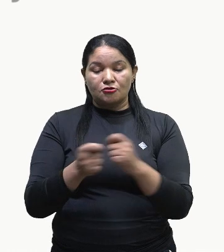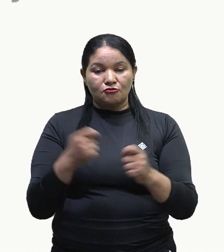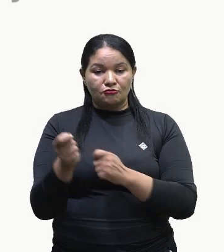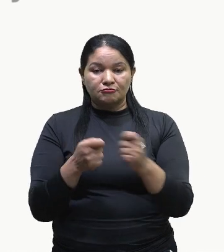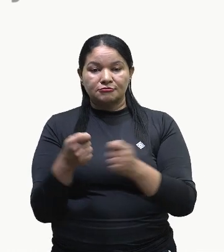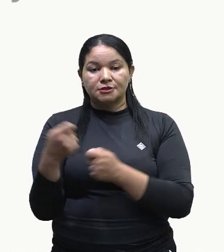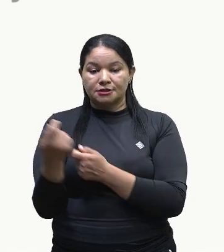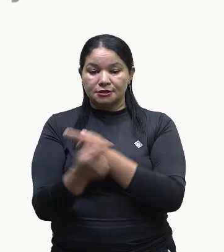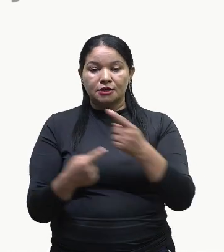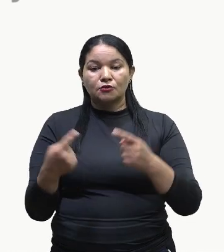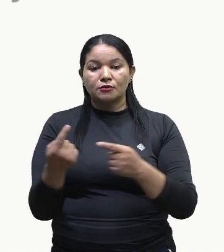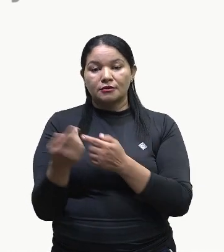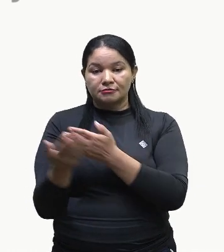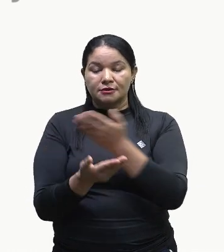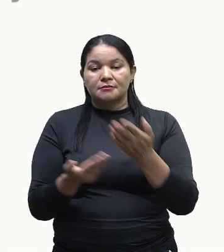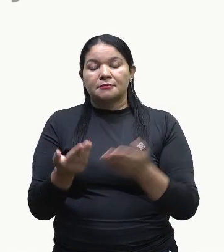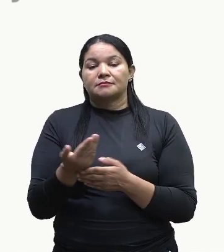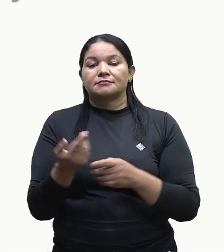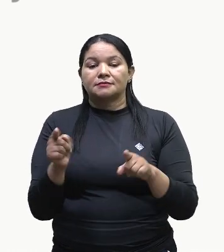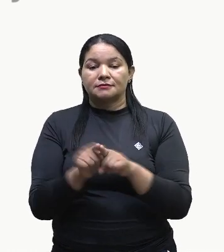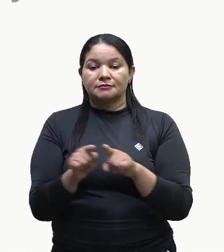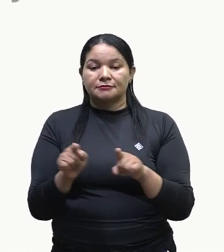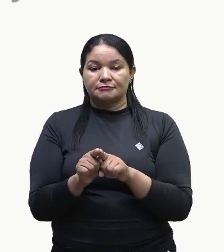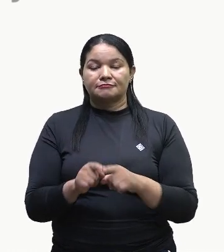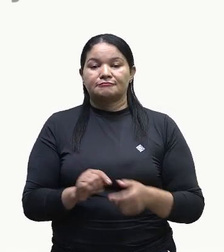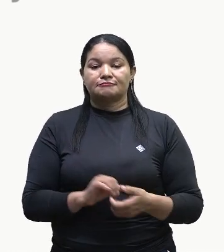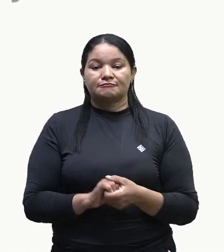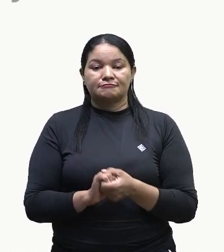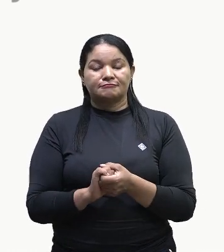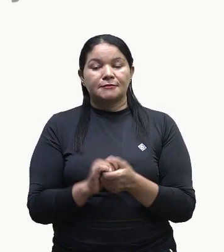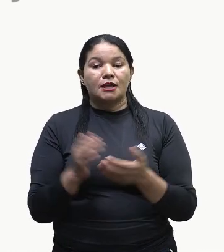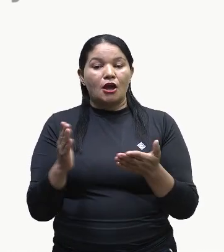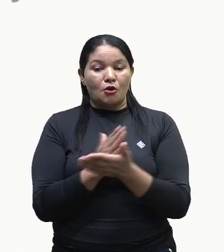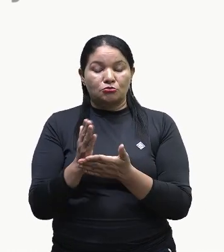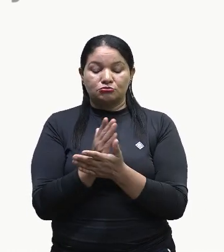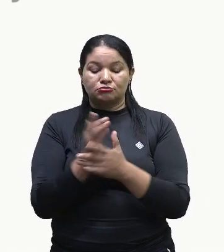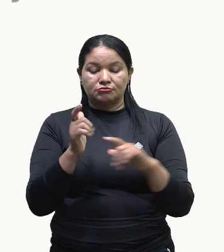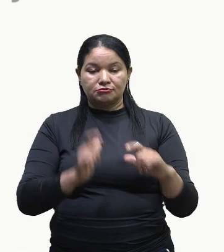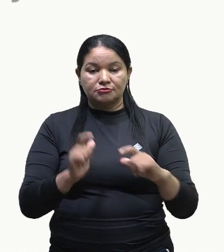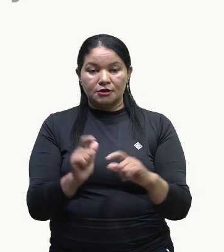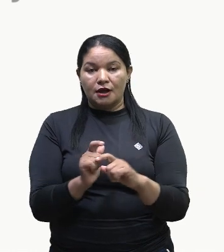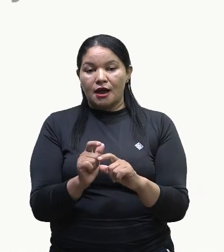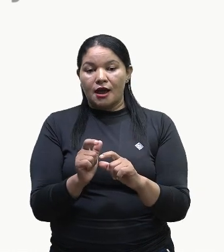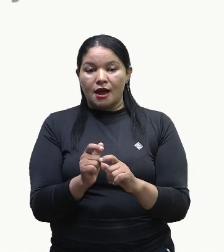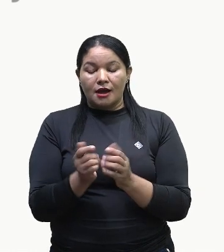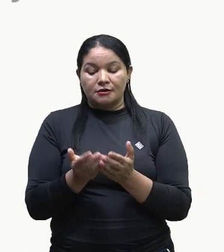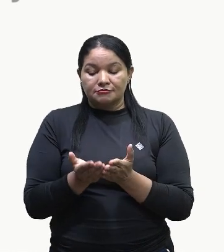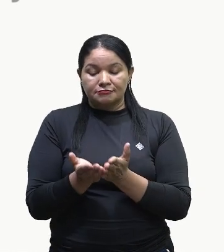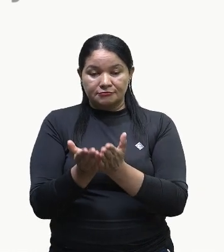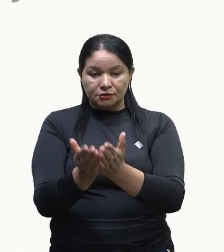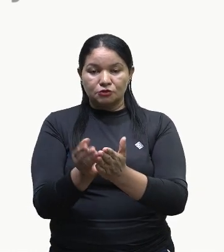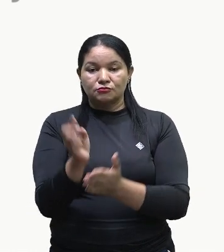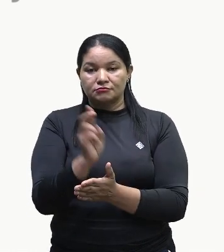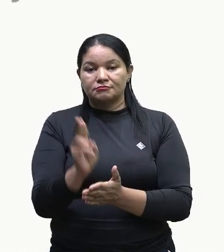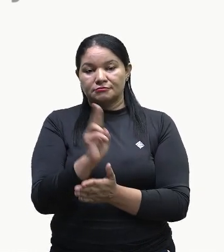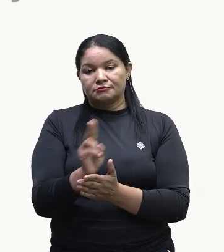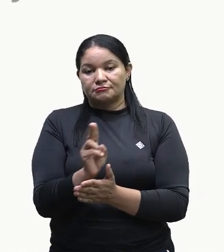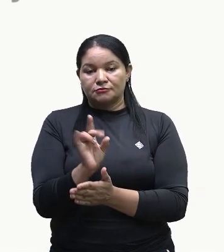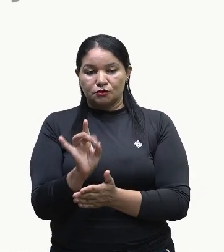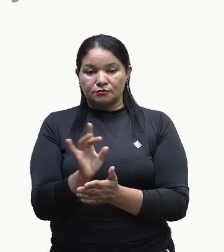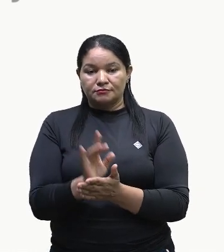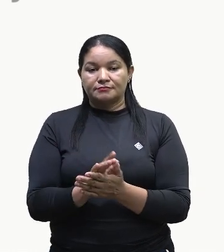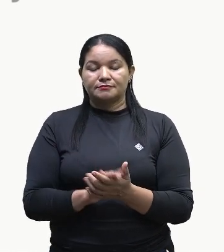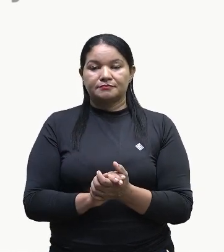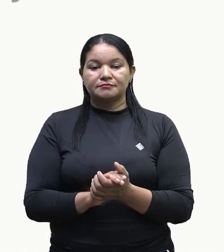Muitos locais nós só podemos acessar por barco. Então, barco no português, barco em